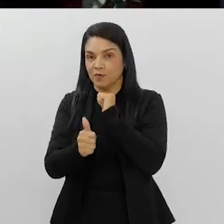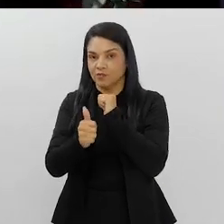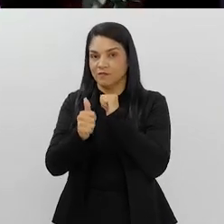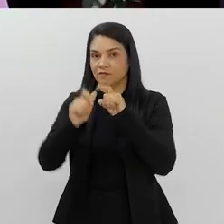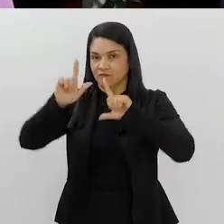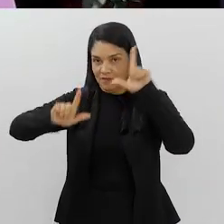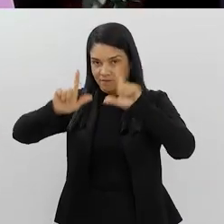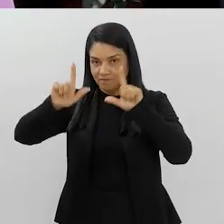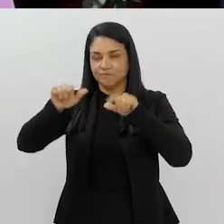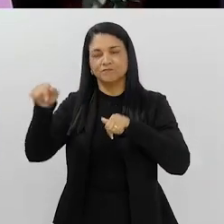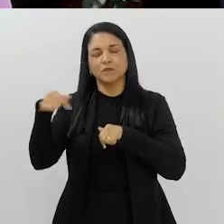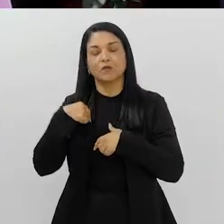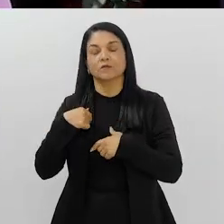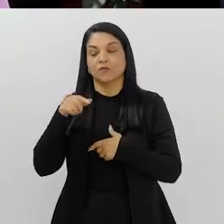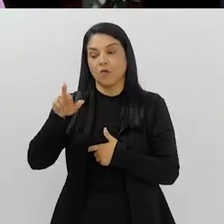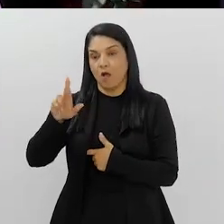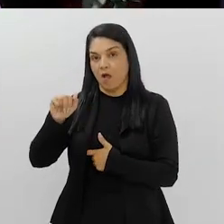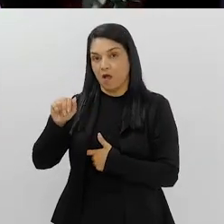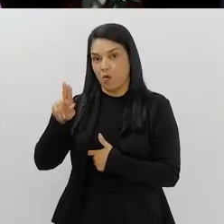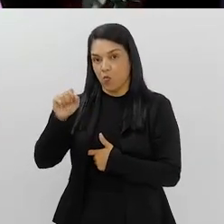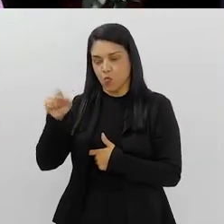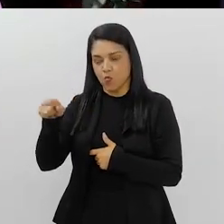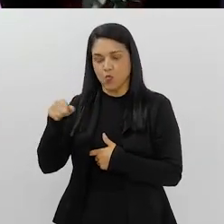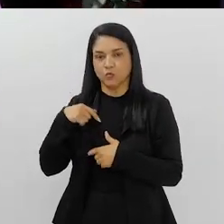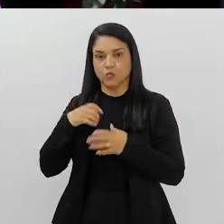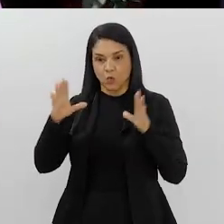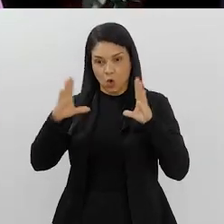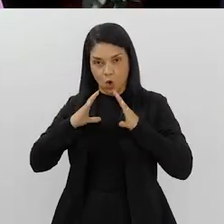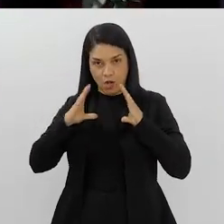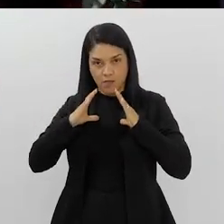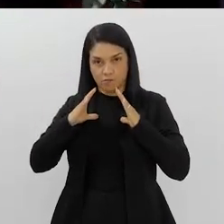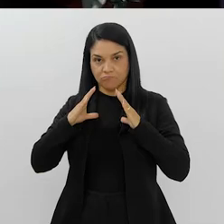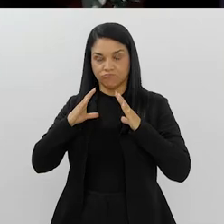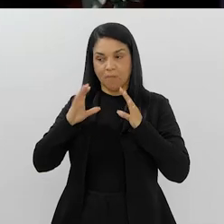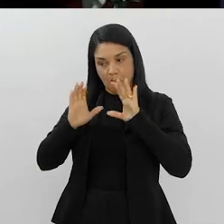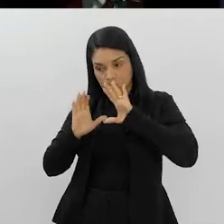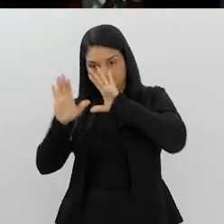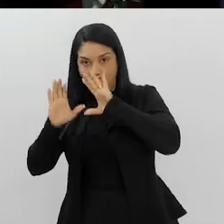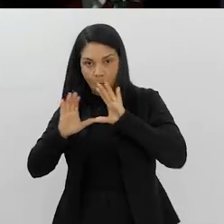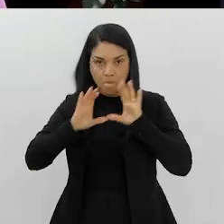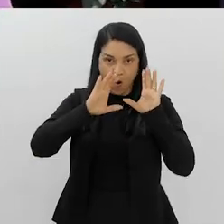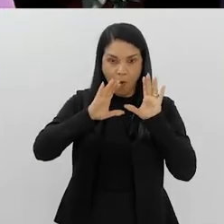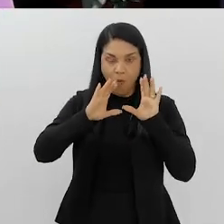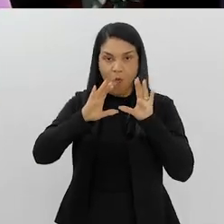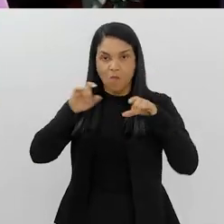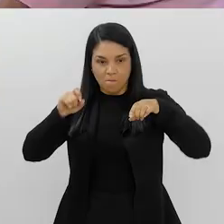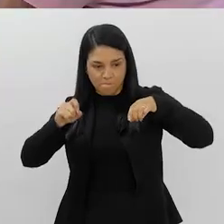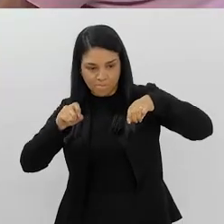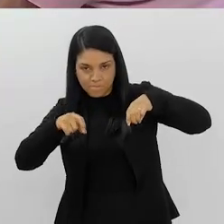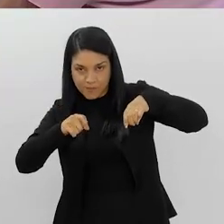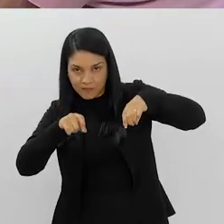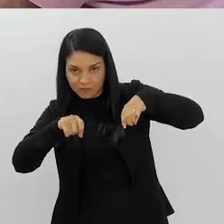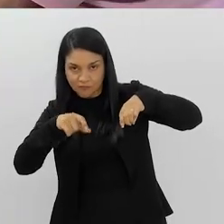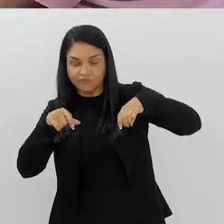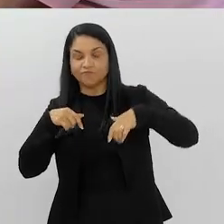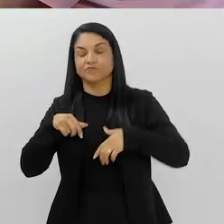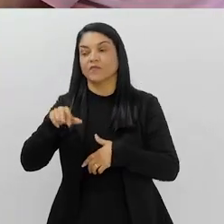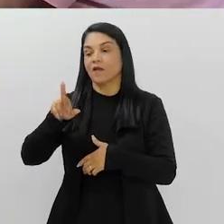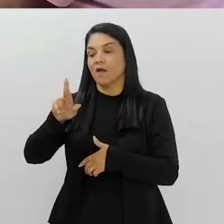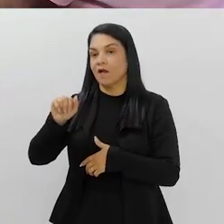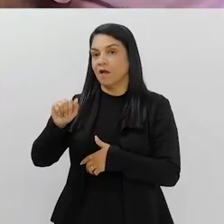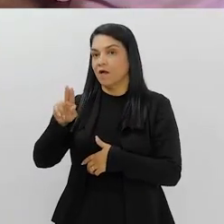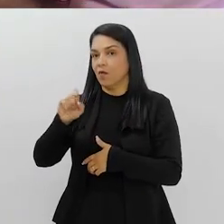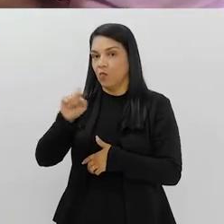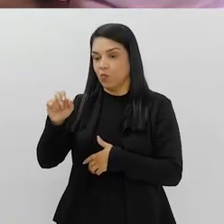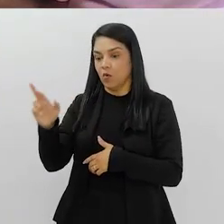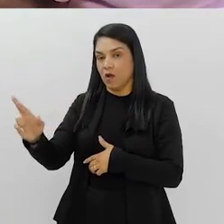E o Raul, quando questionavam com ele, quando o goleiro defendia o pênalti, já que ele foi um grande goleiro, O Raul dizia o seguinte: não